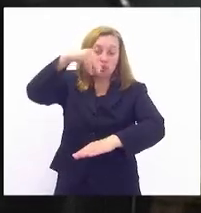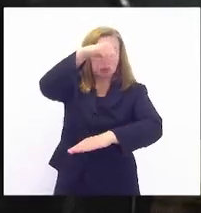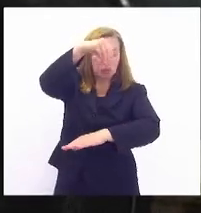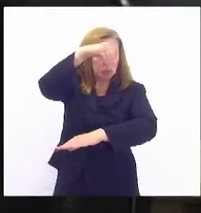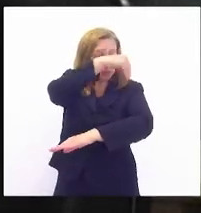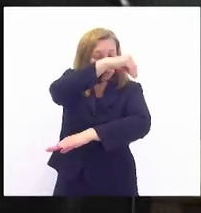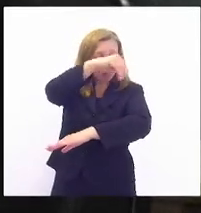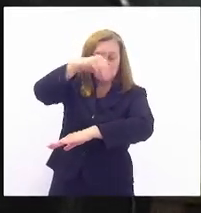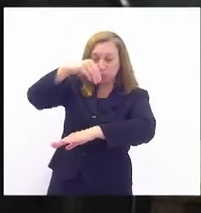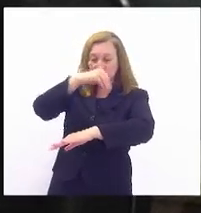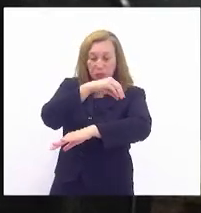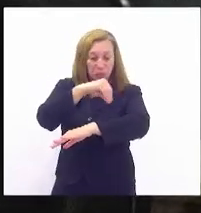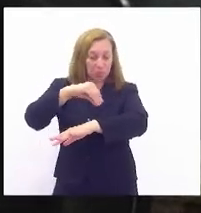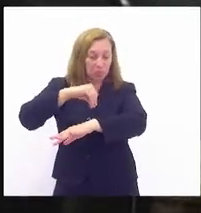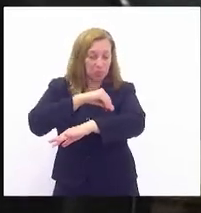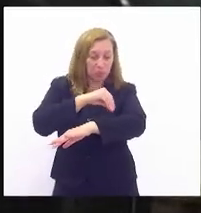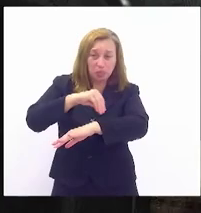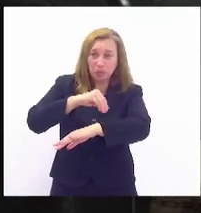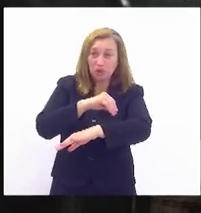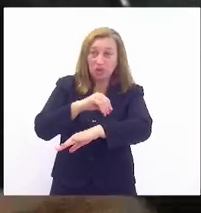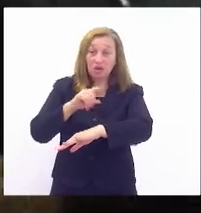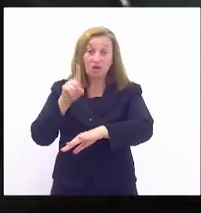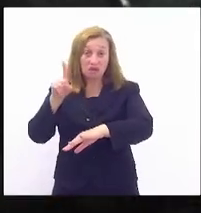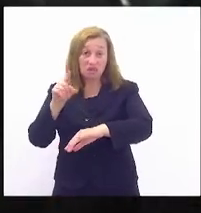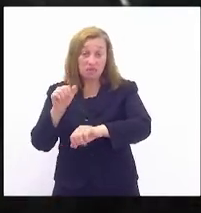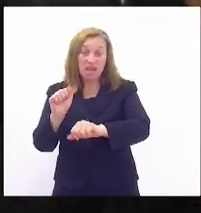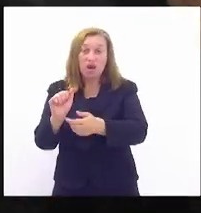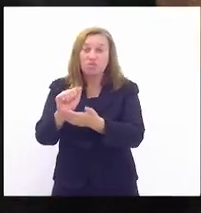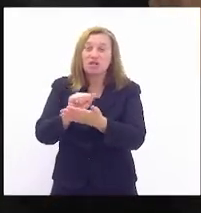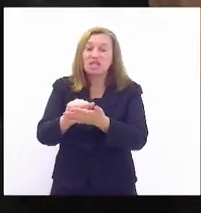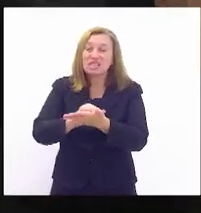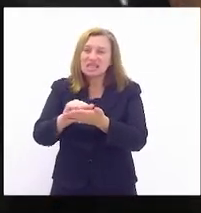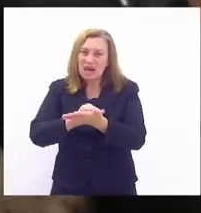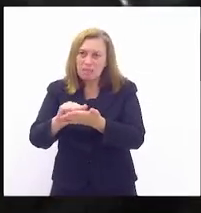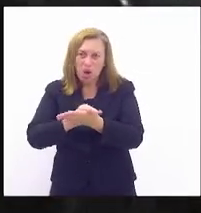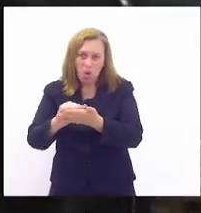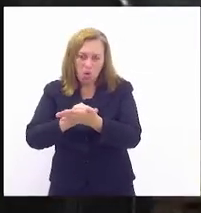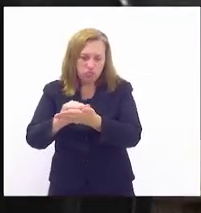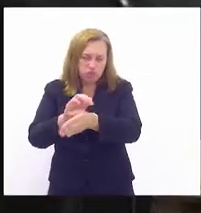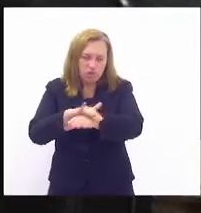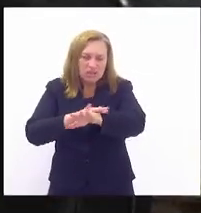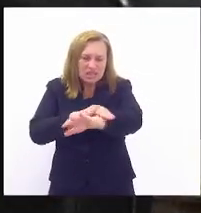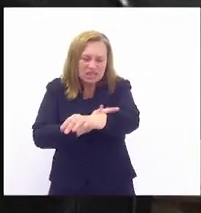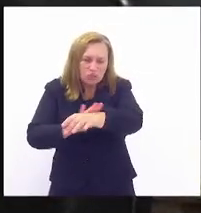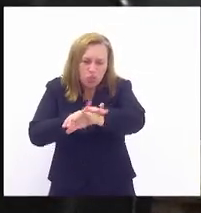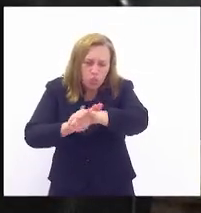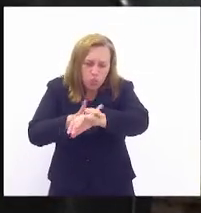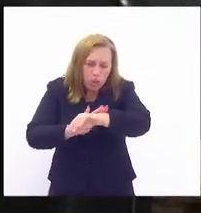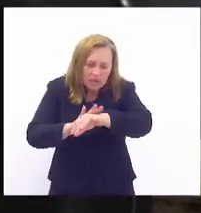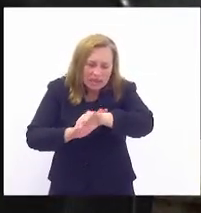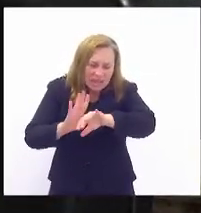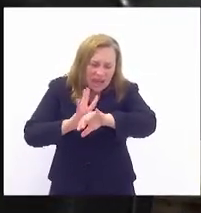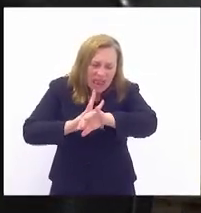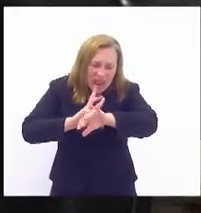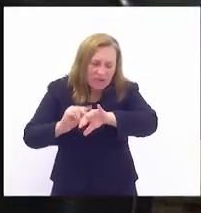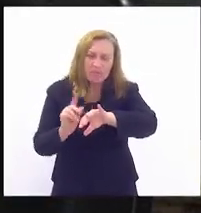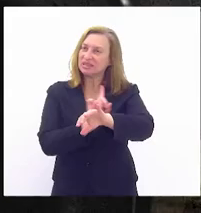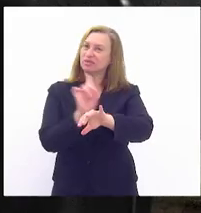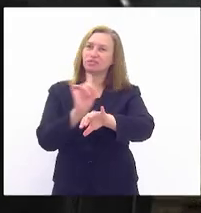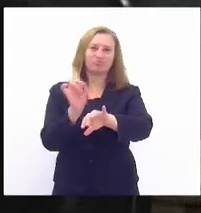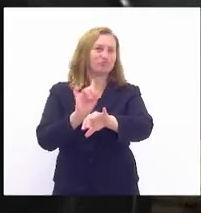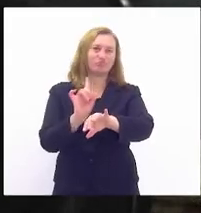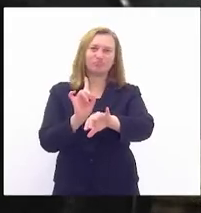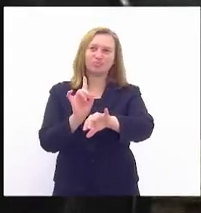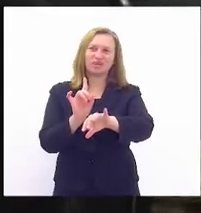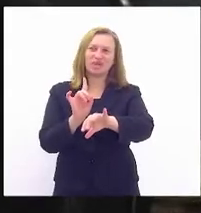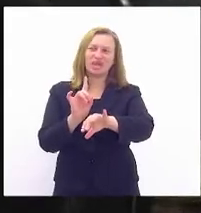de poeira que, se você pega um sabão comum e passa no braço, não limpa.